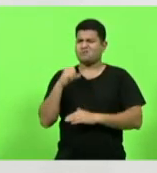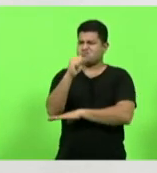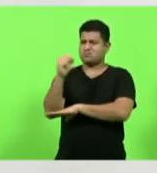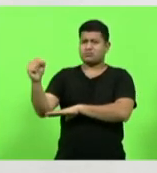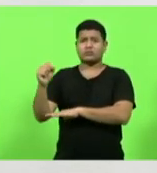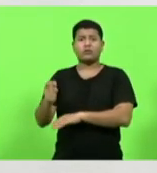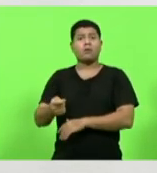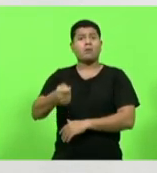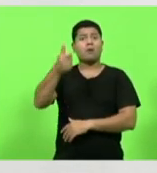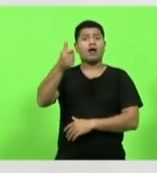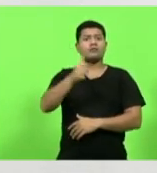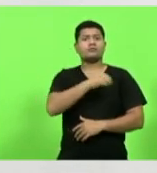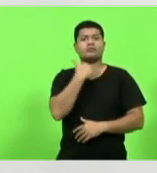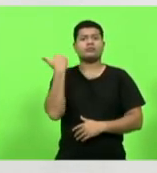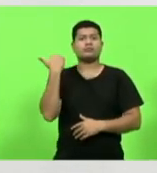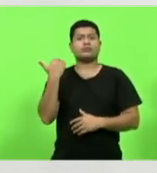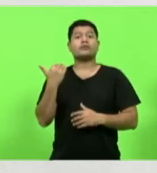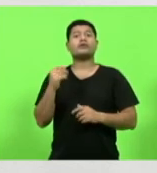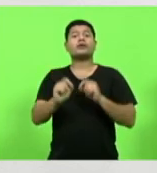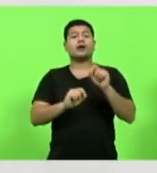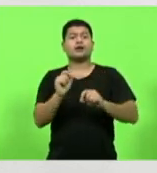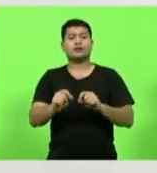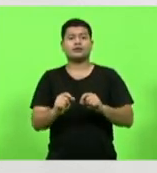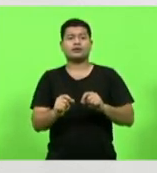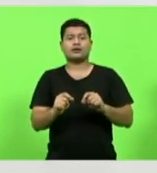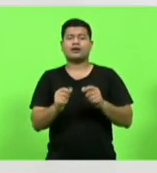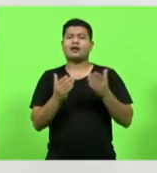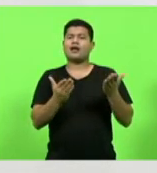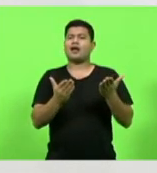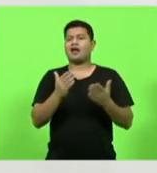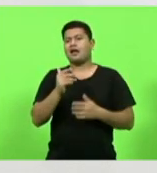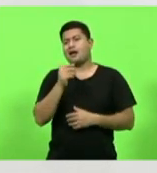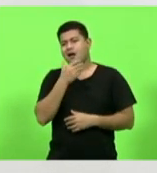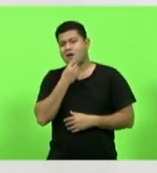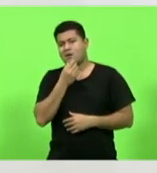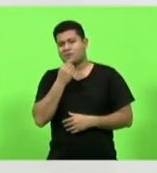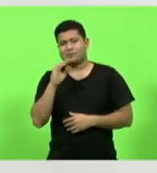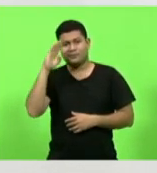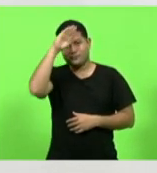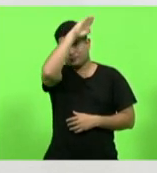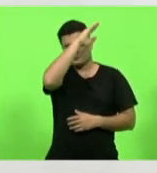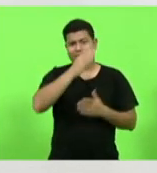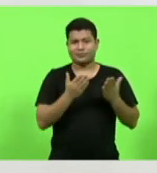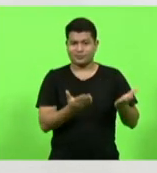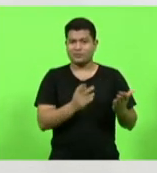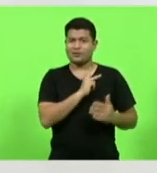por divergência política em 2018? Ah, Bolsonaro.